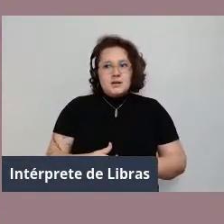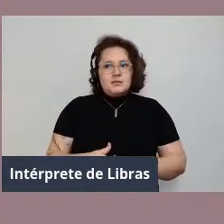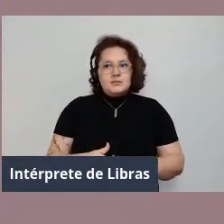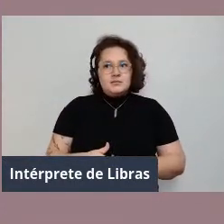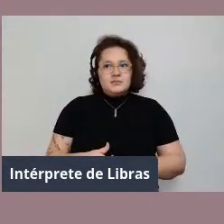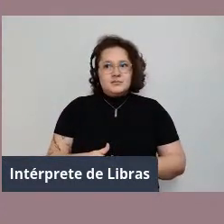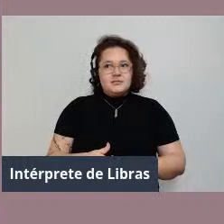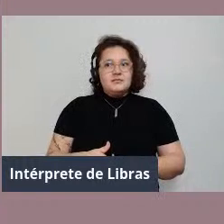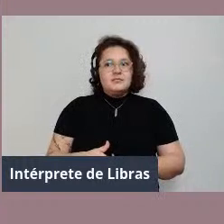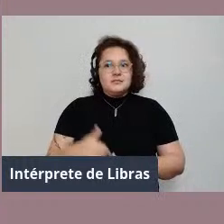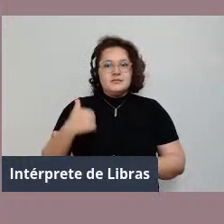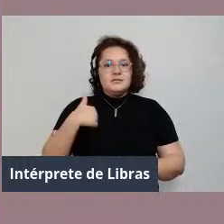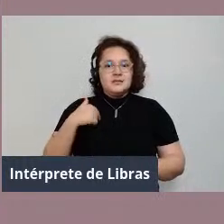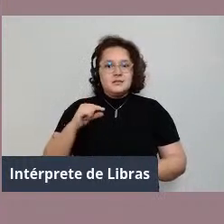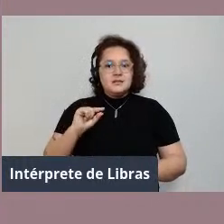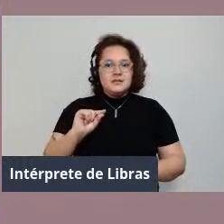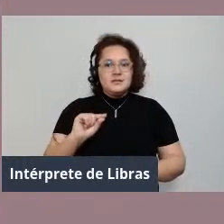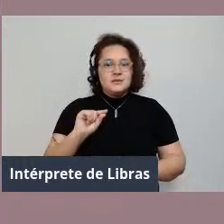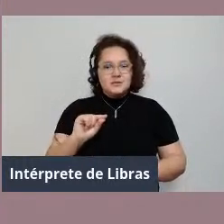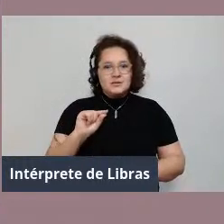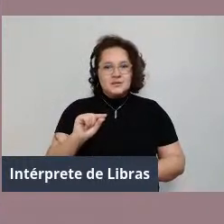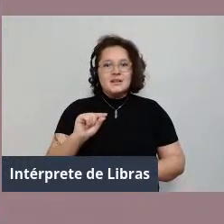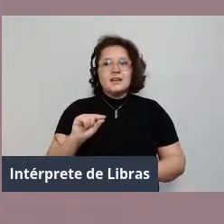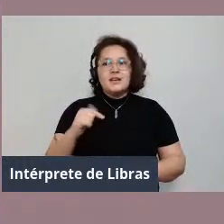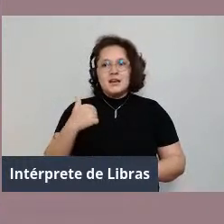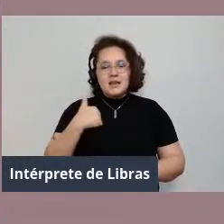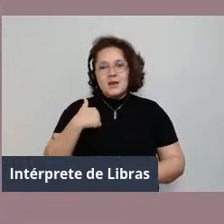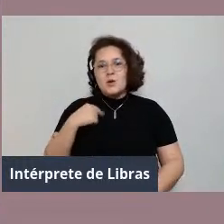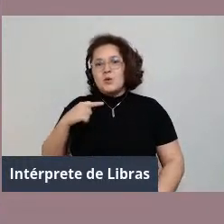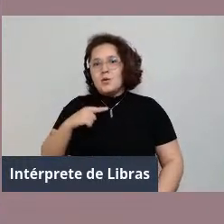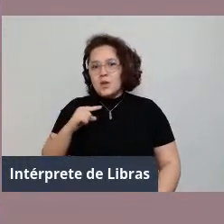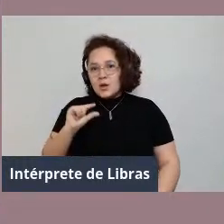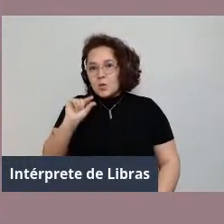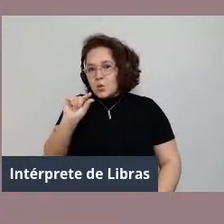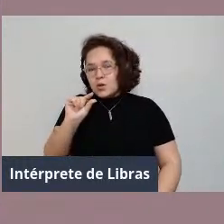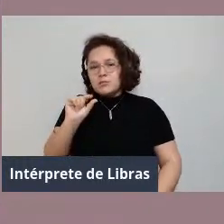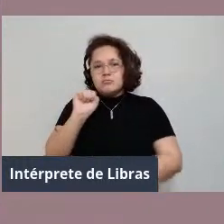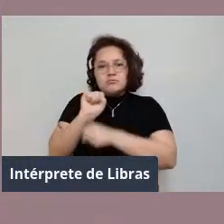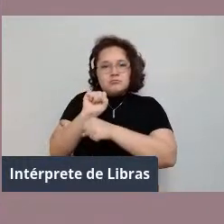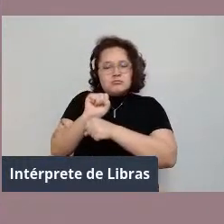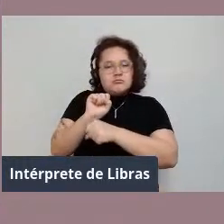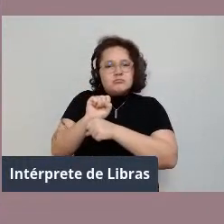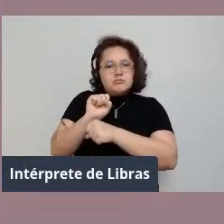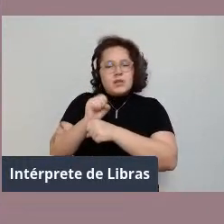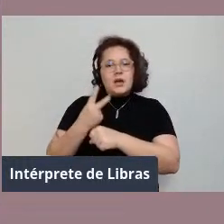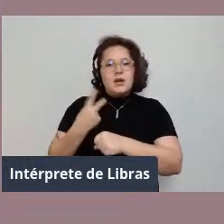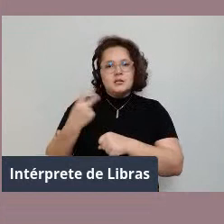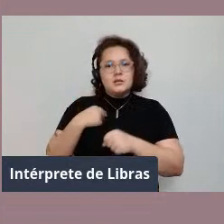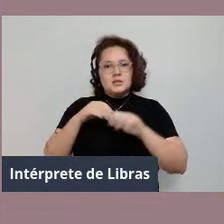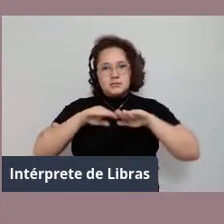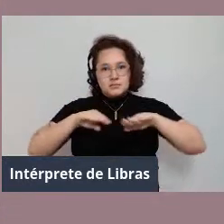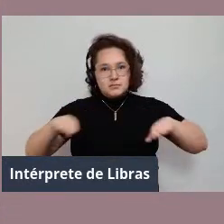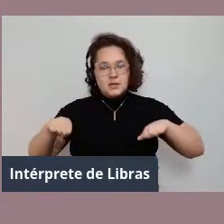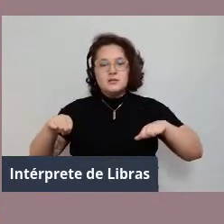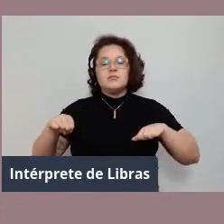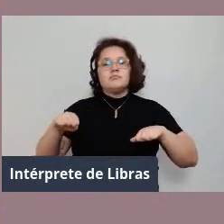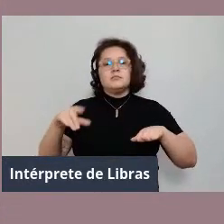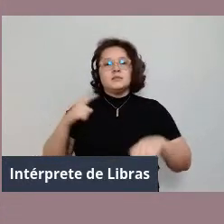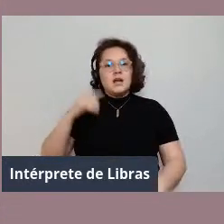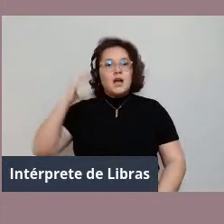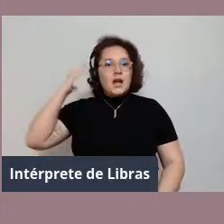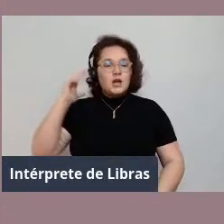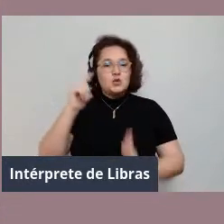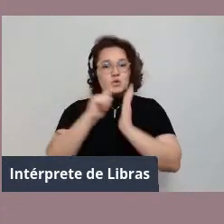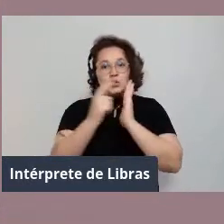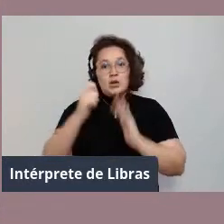com o recado que eu recebi. Encontrei à minha espera, sobre a minha mesa, na redação da Rádio Jornal Brasil, quando eu cheguei de manhã para